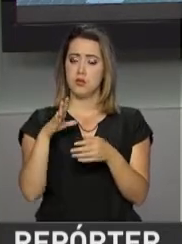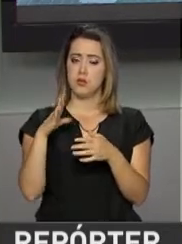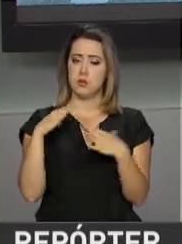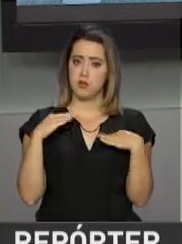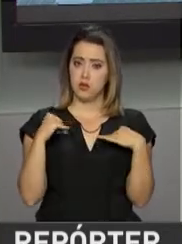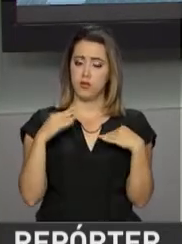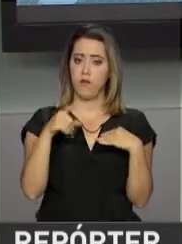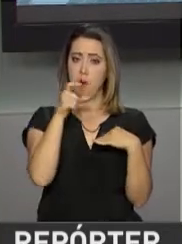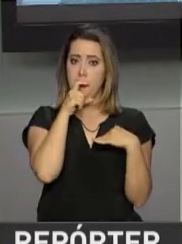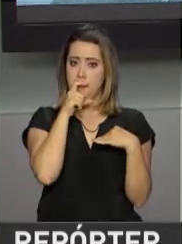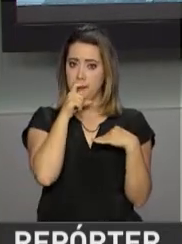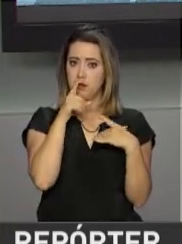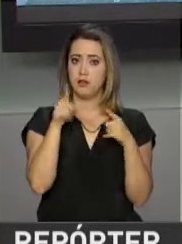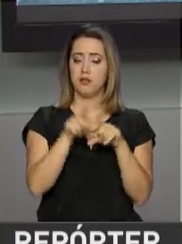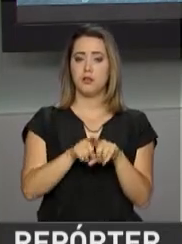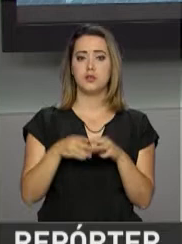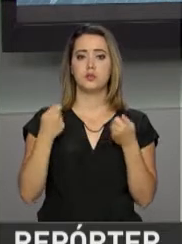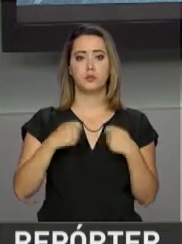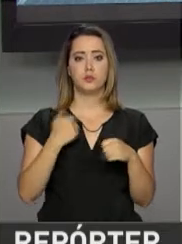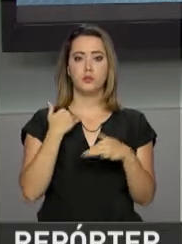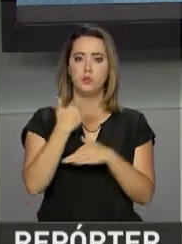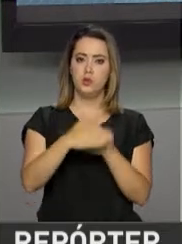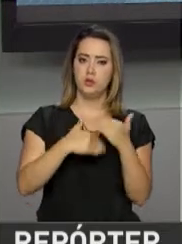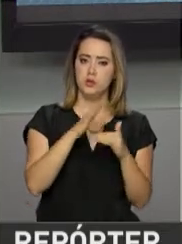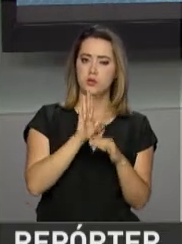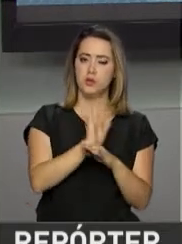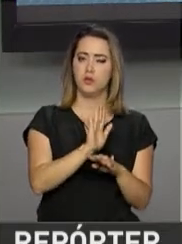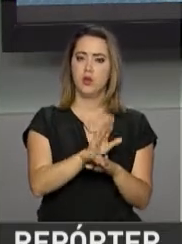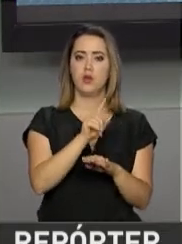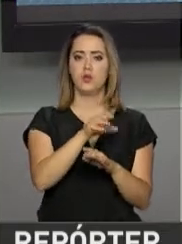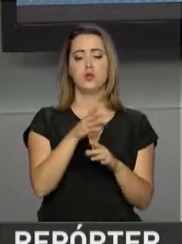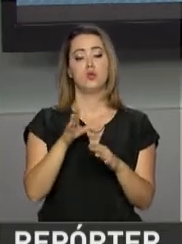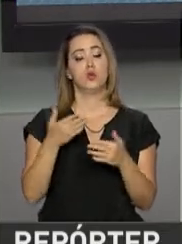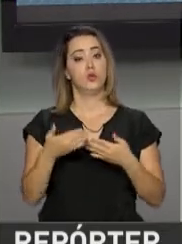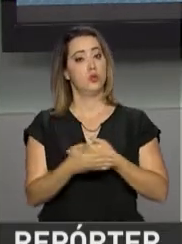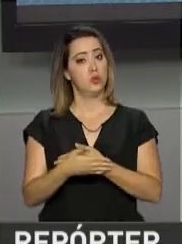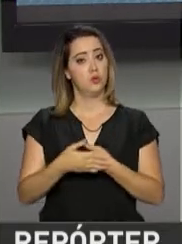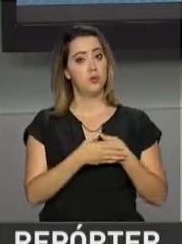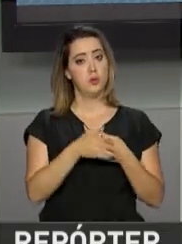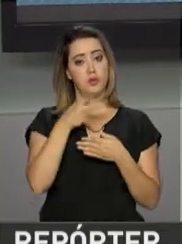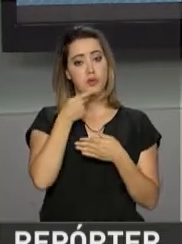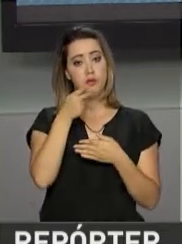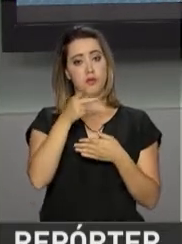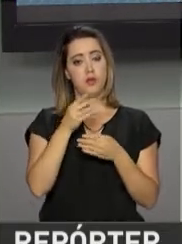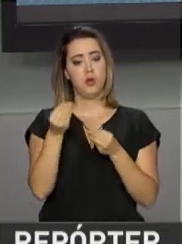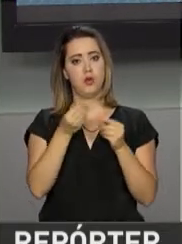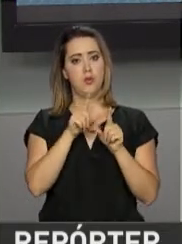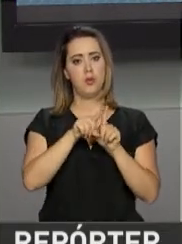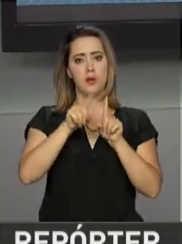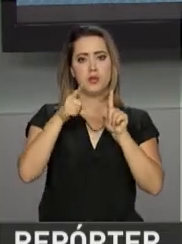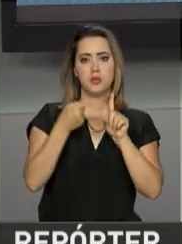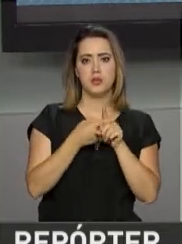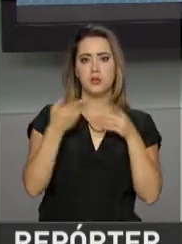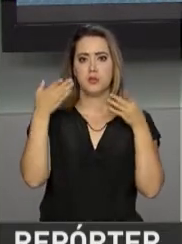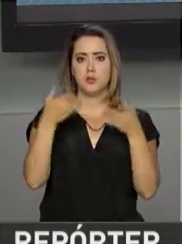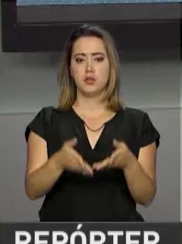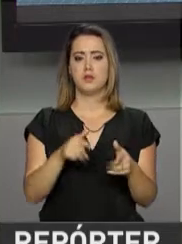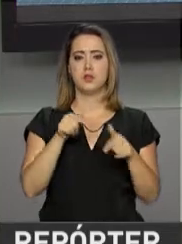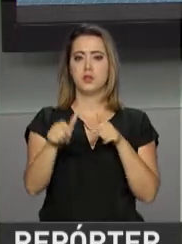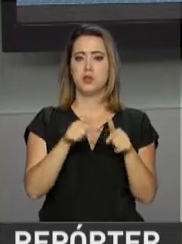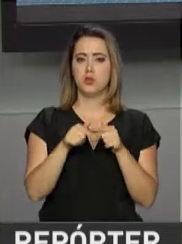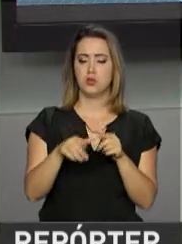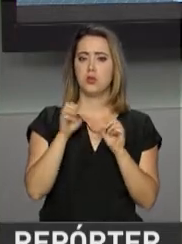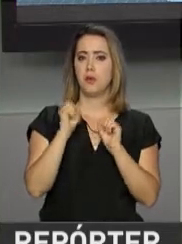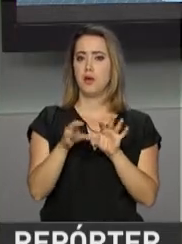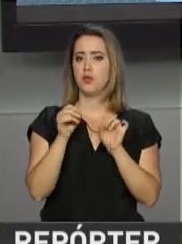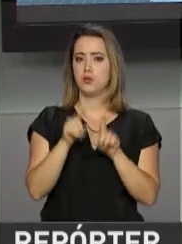o envolvimento deles no desenvolvimento do bebê por exemplo informando o acompanhamento do pré-natal participação em atividades educativas